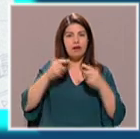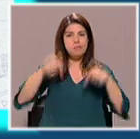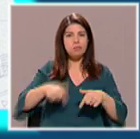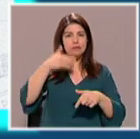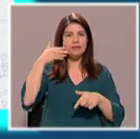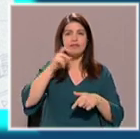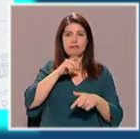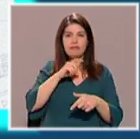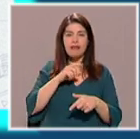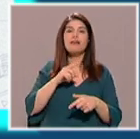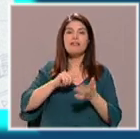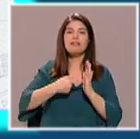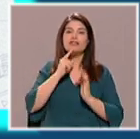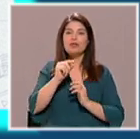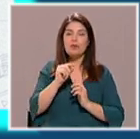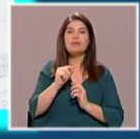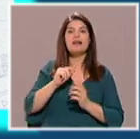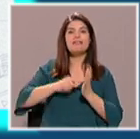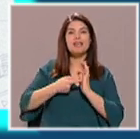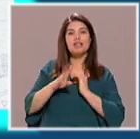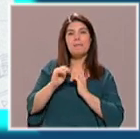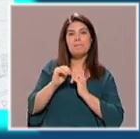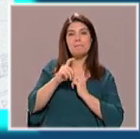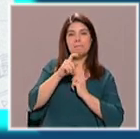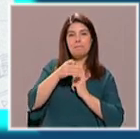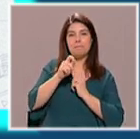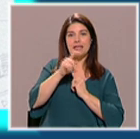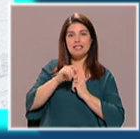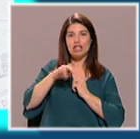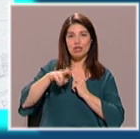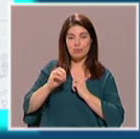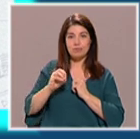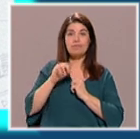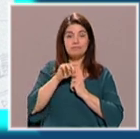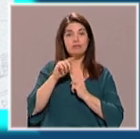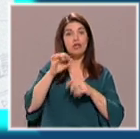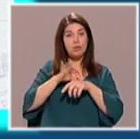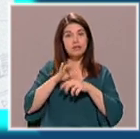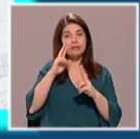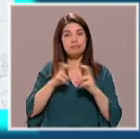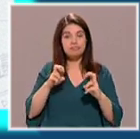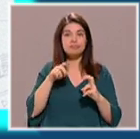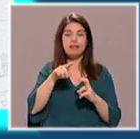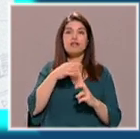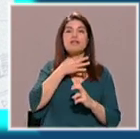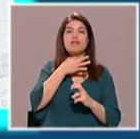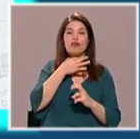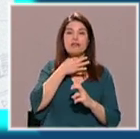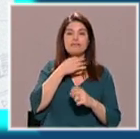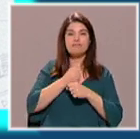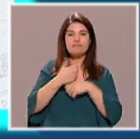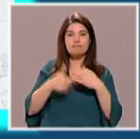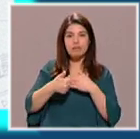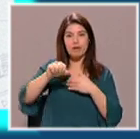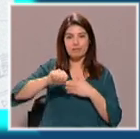E nesse rastreio, uma das doenças que é possível de diagnosticar é o hipotiroidismo. Vamos então visualizar um